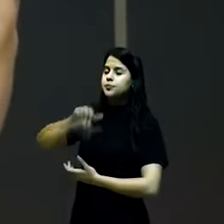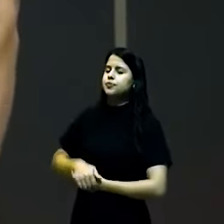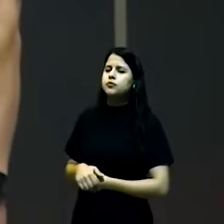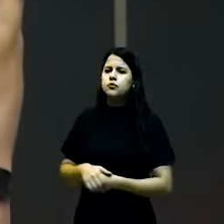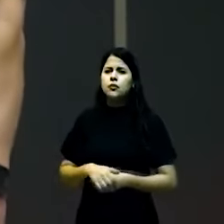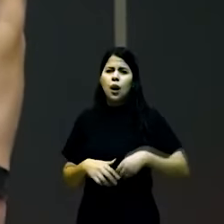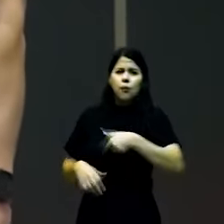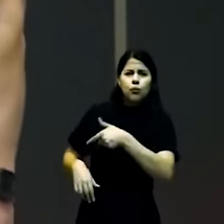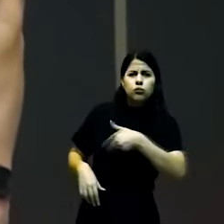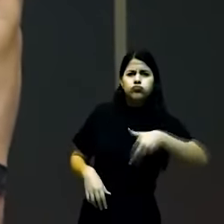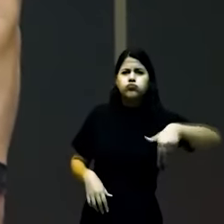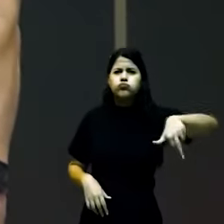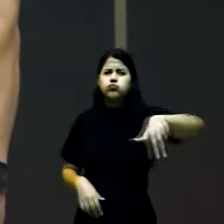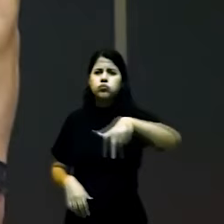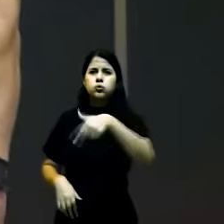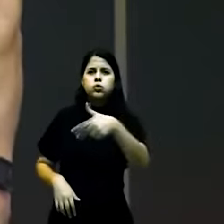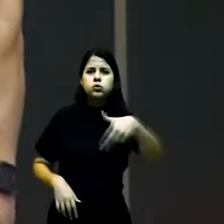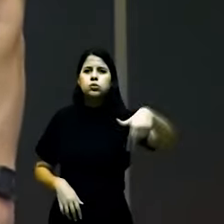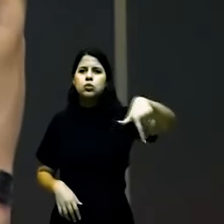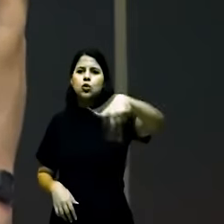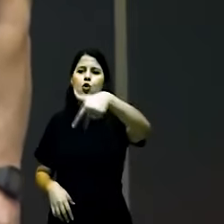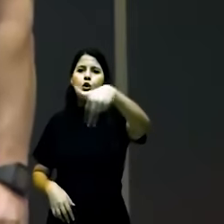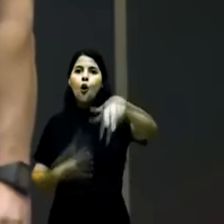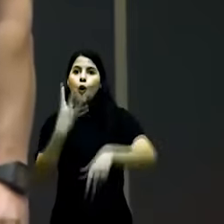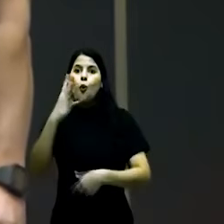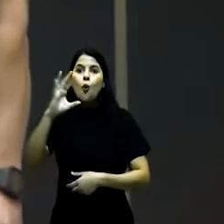Ele caminha. A Bíblia diz que por 40 dias,